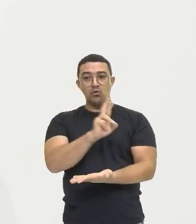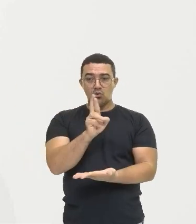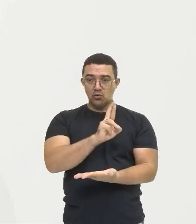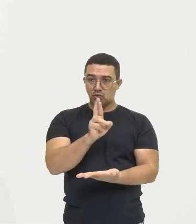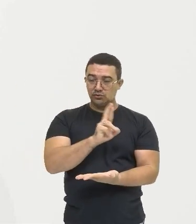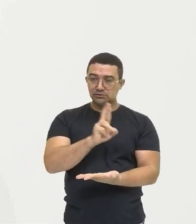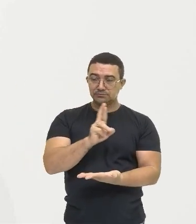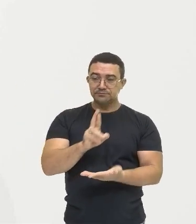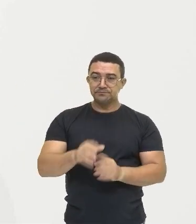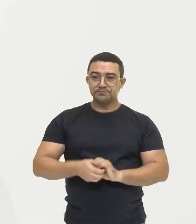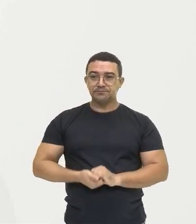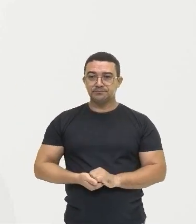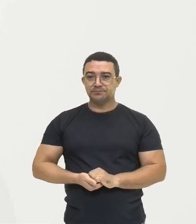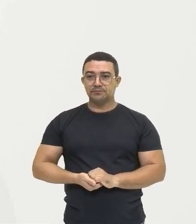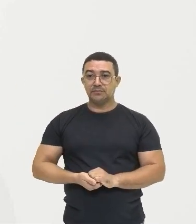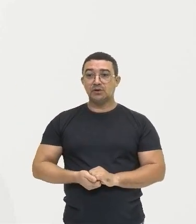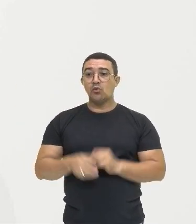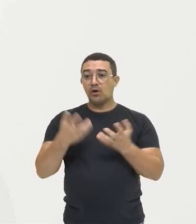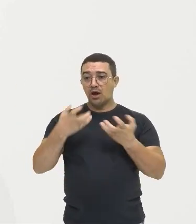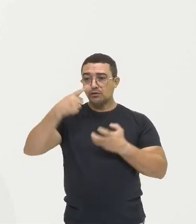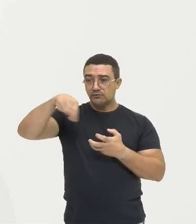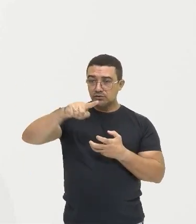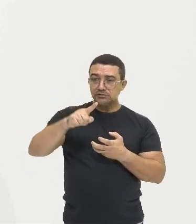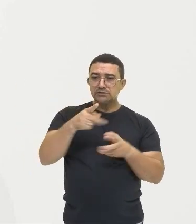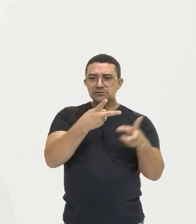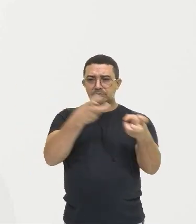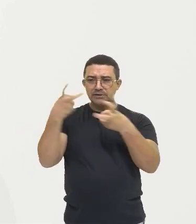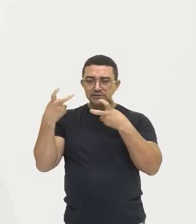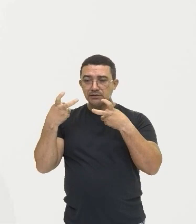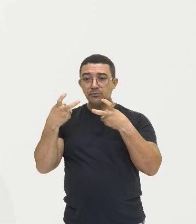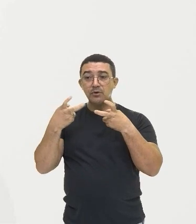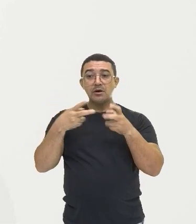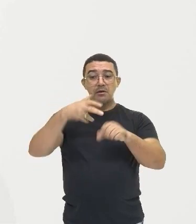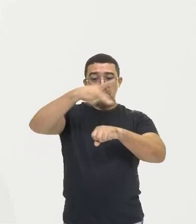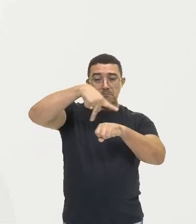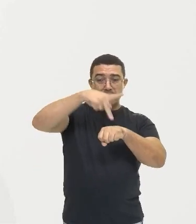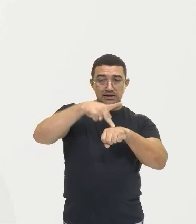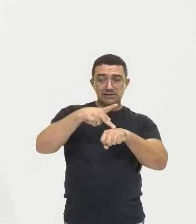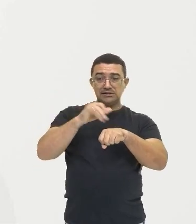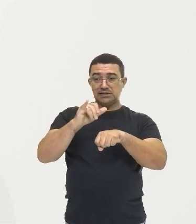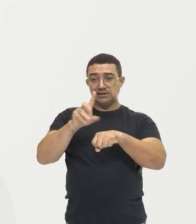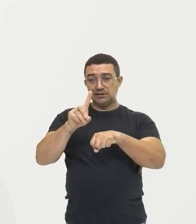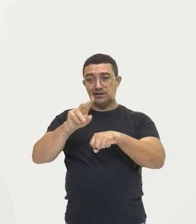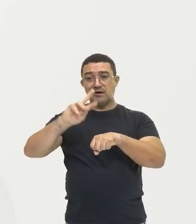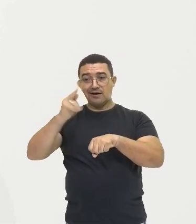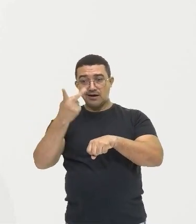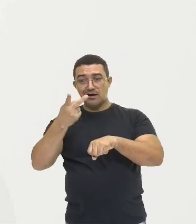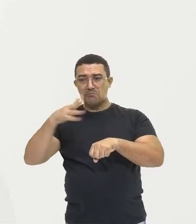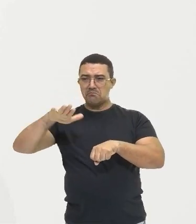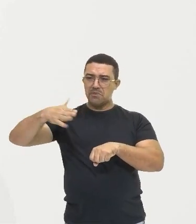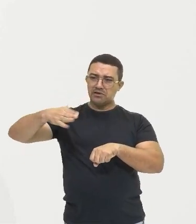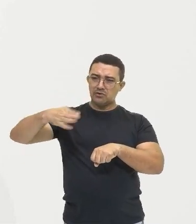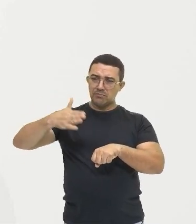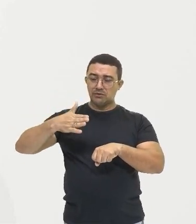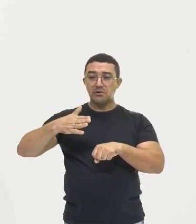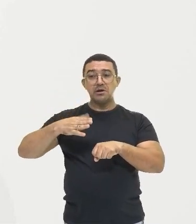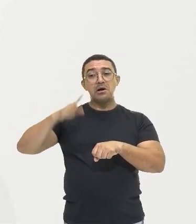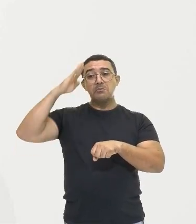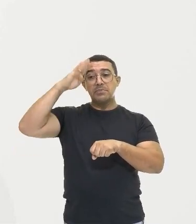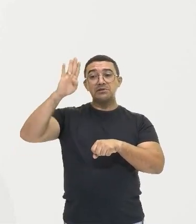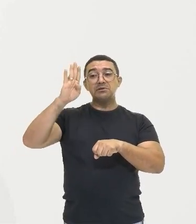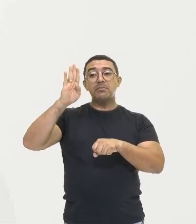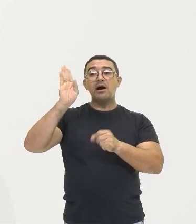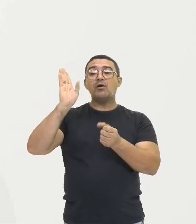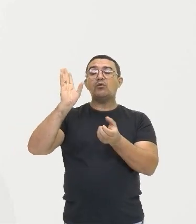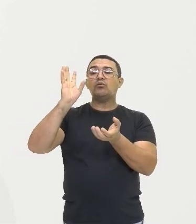O que eu quero que vocês observem aqui? Que os países de IDH considerado médio, eles estão principalmente na Ásia, é o caso